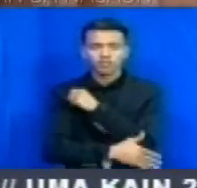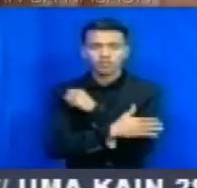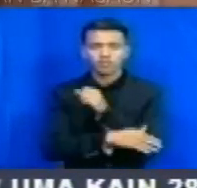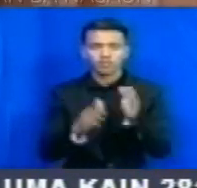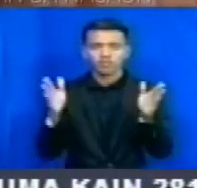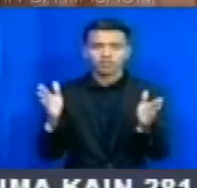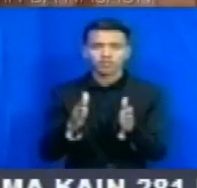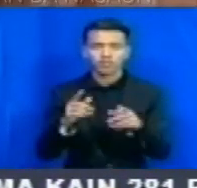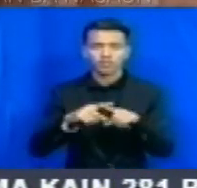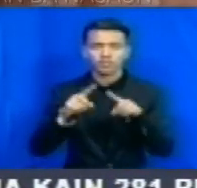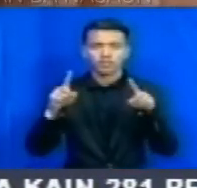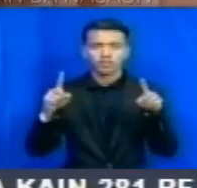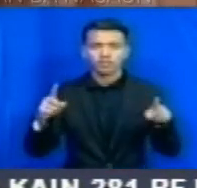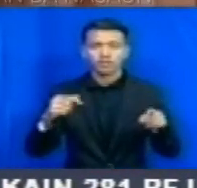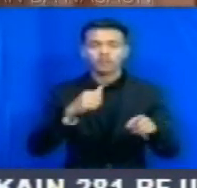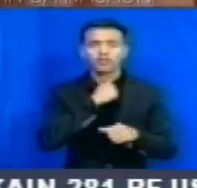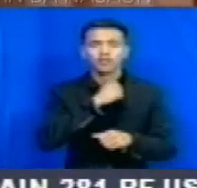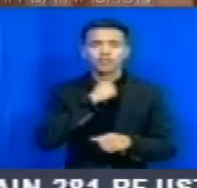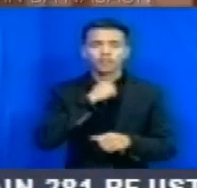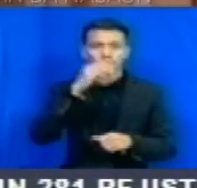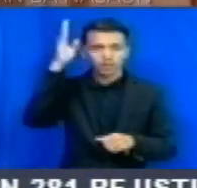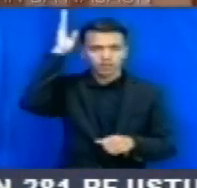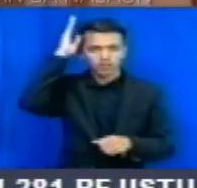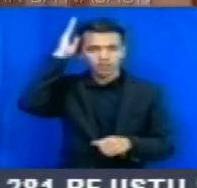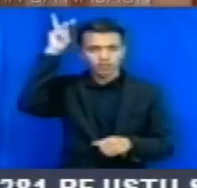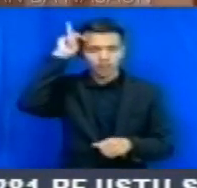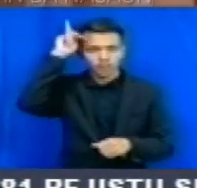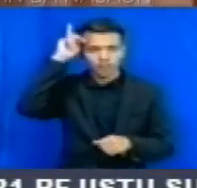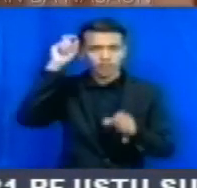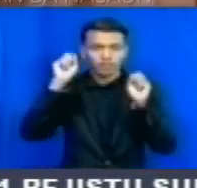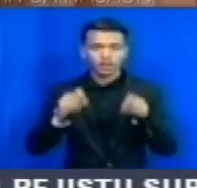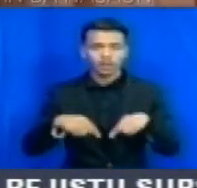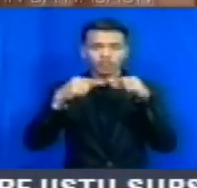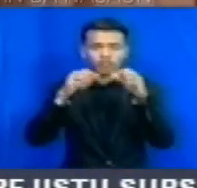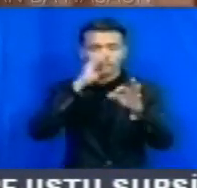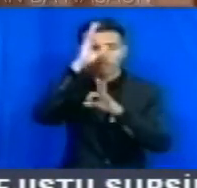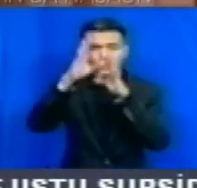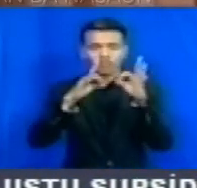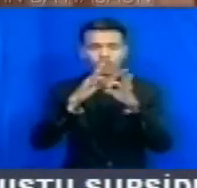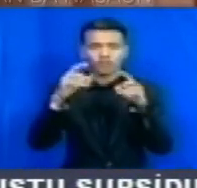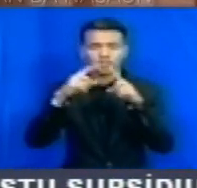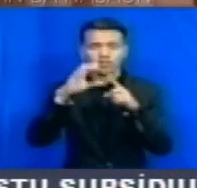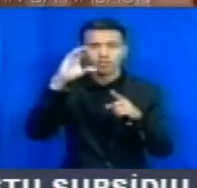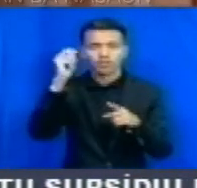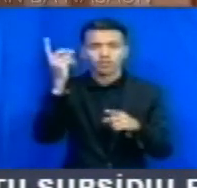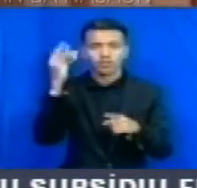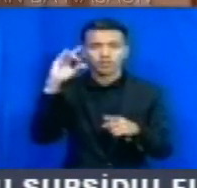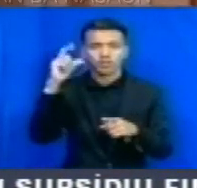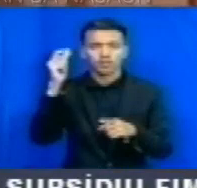be itena santo padre bele taufiar ki bi ida ba itena cardeal Dom